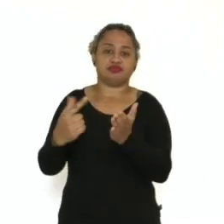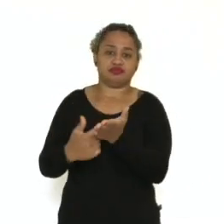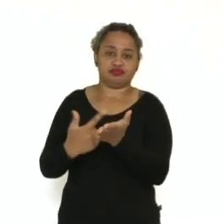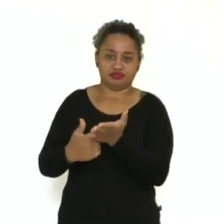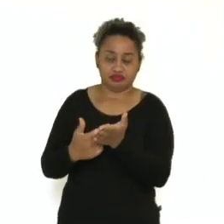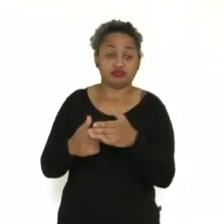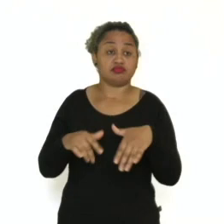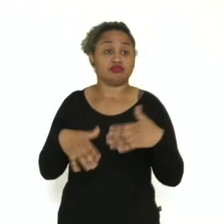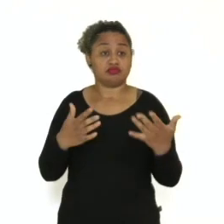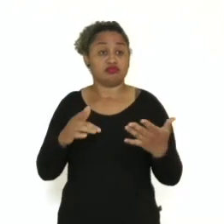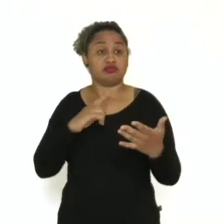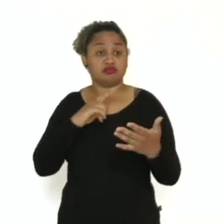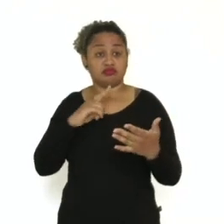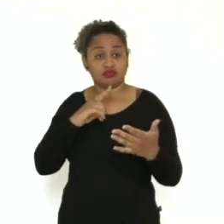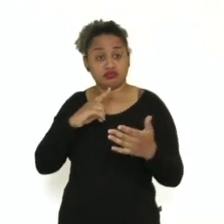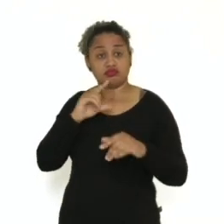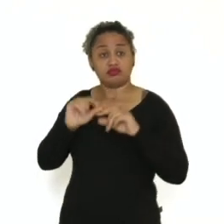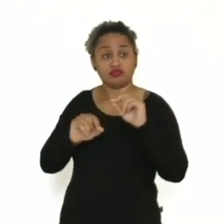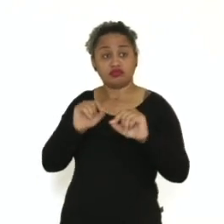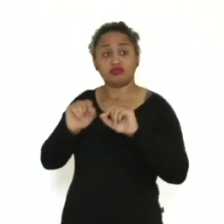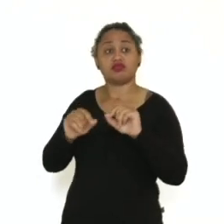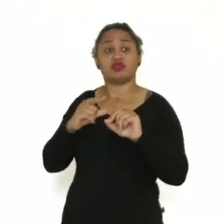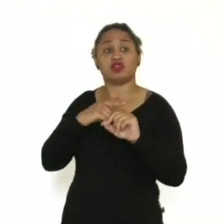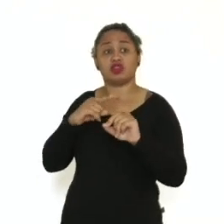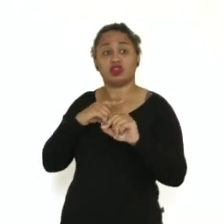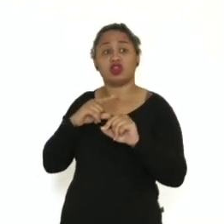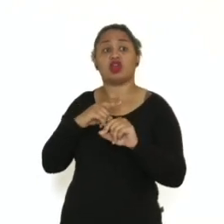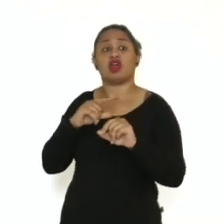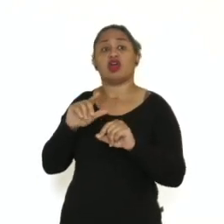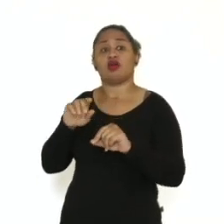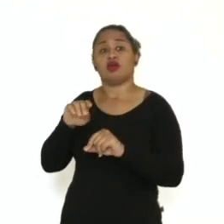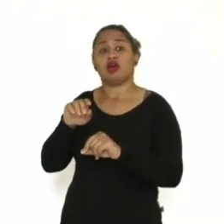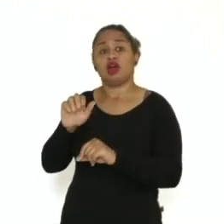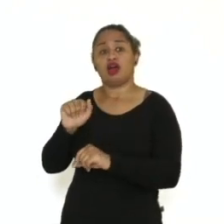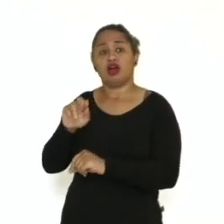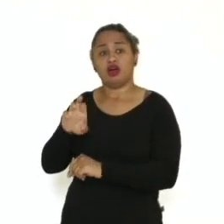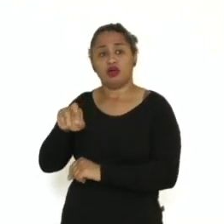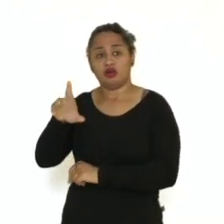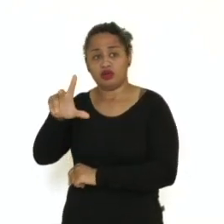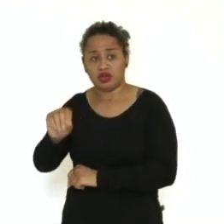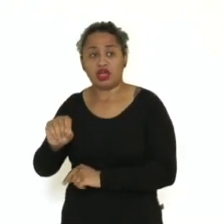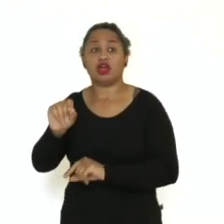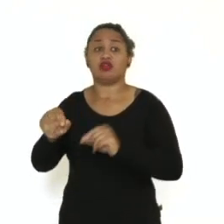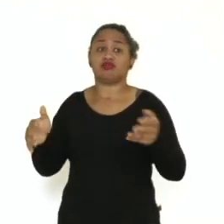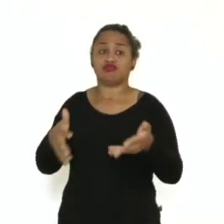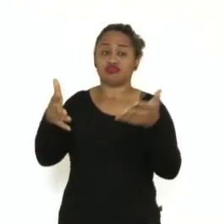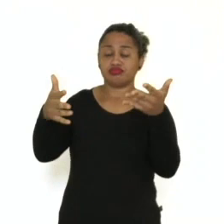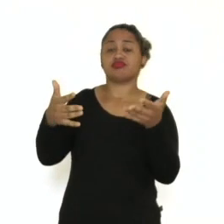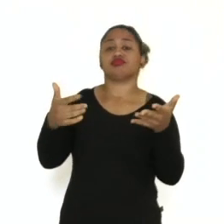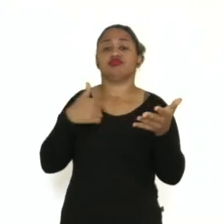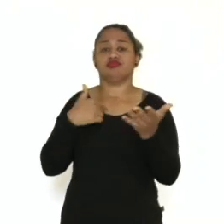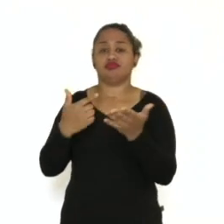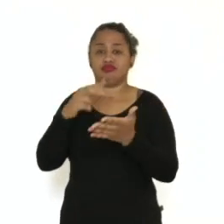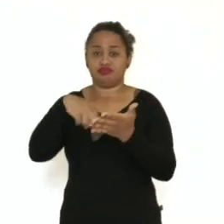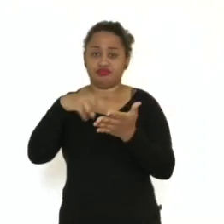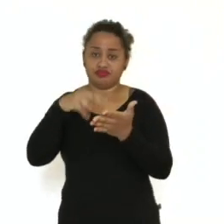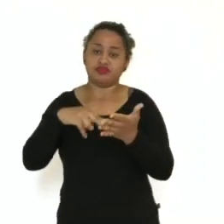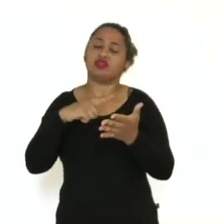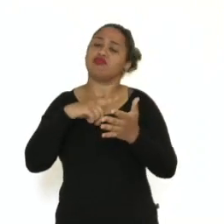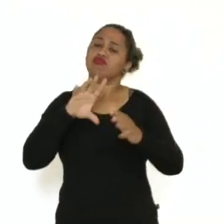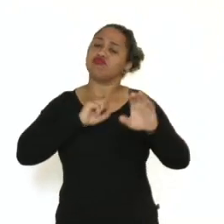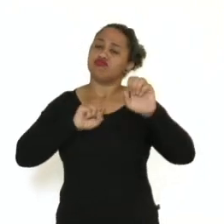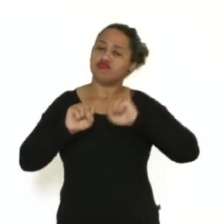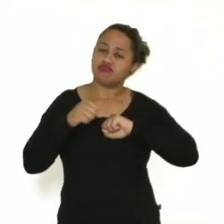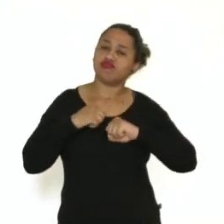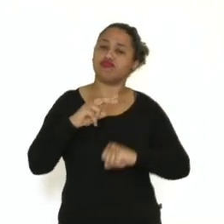Segundo Verbete, de Aurélio Buarque de Holanda, cultivar o apreço por eles, estimular sua leitura, trazem ganhos individuais